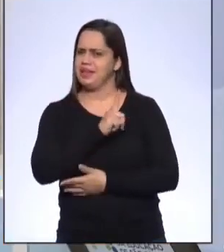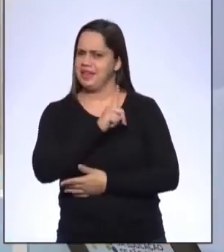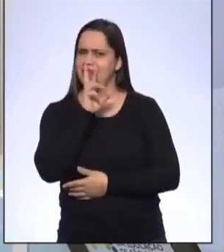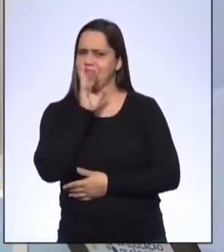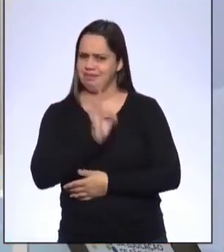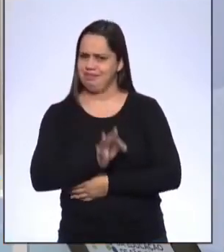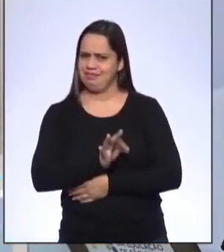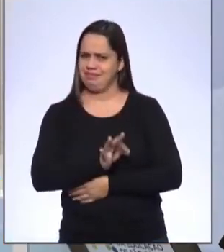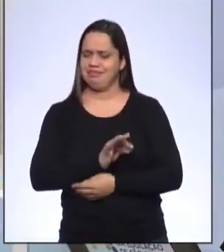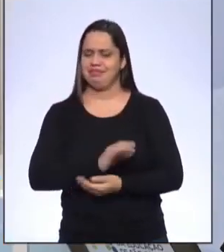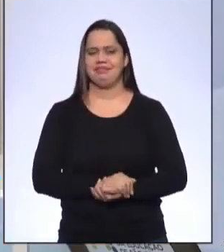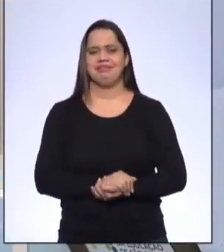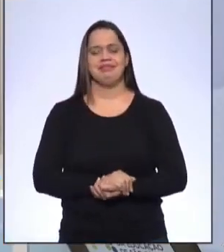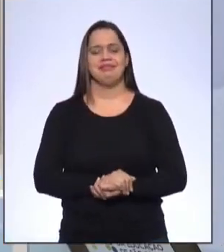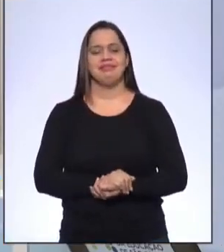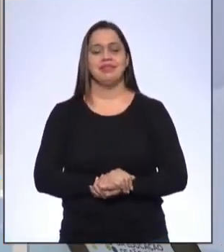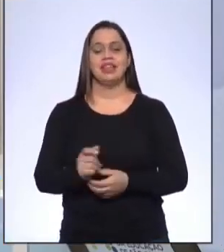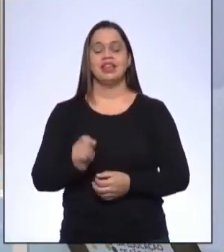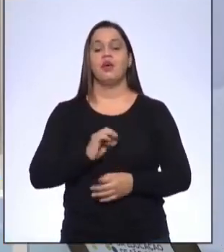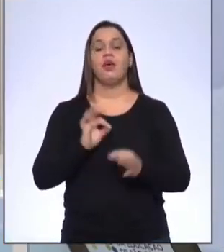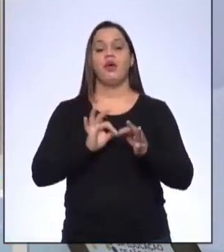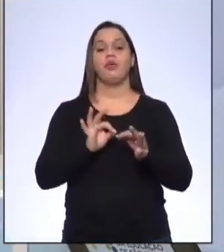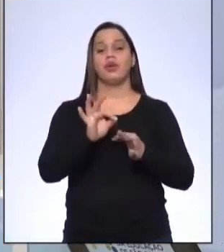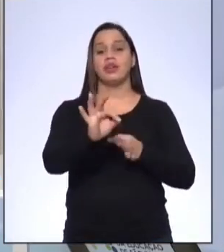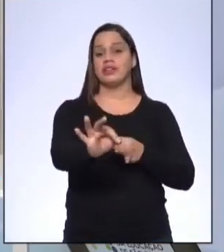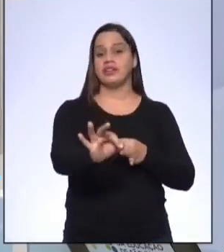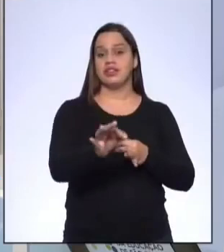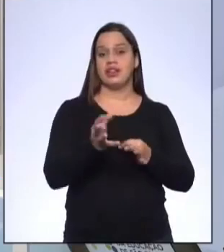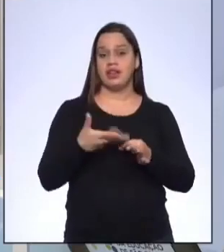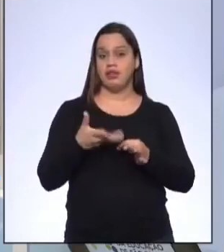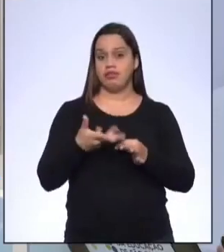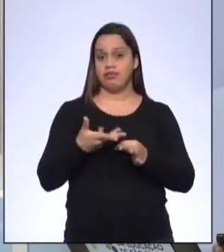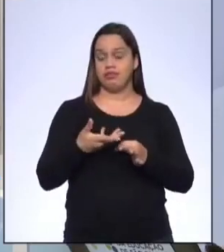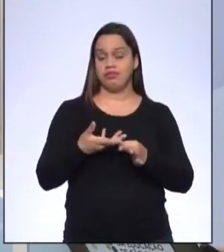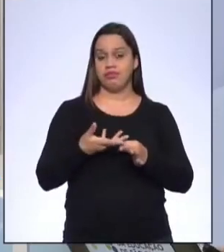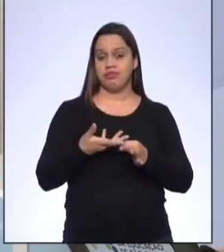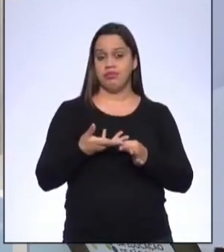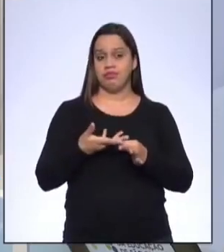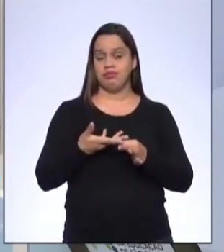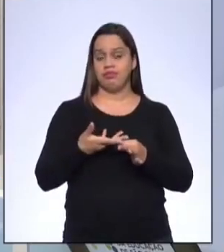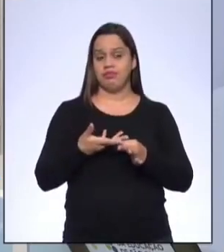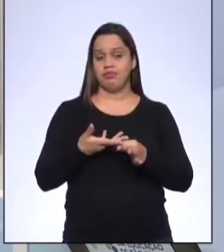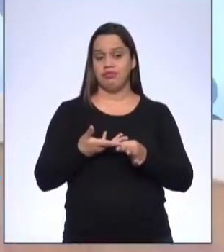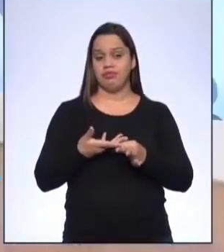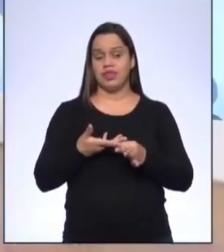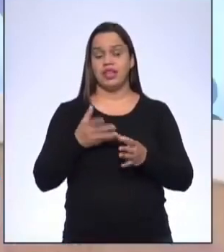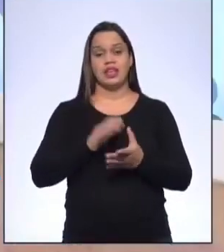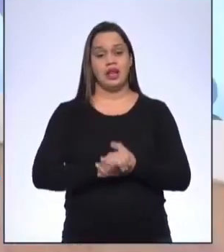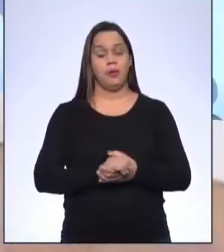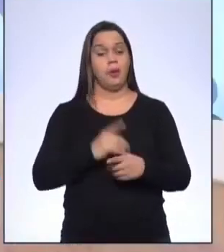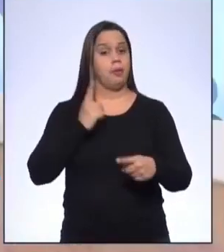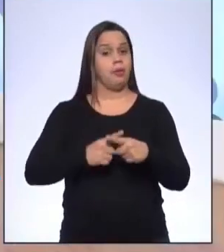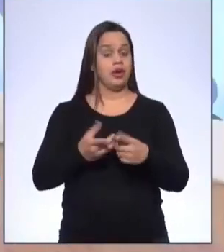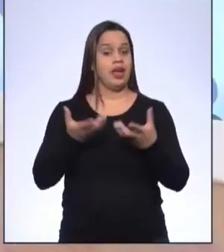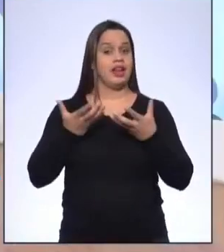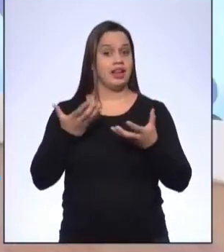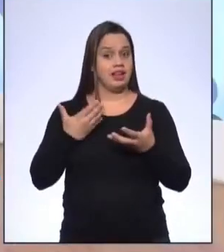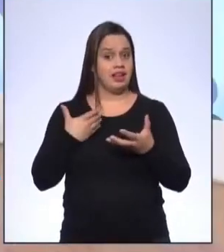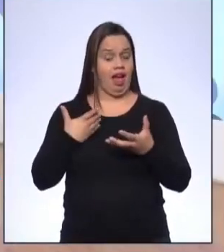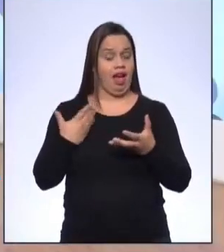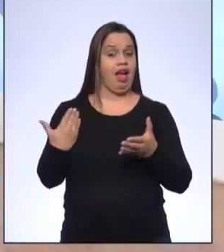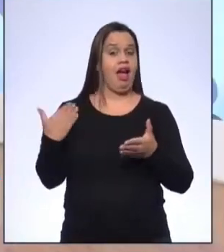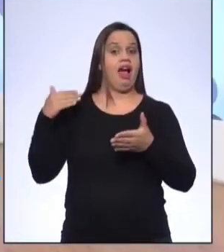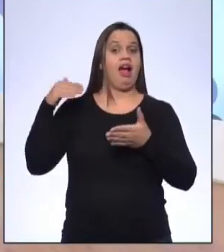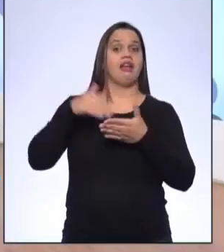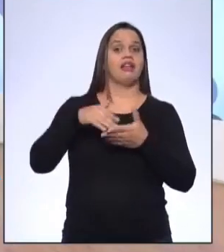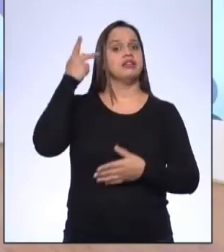foi a distância percorrida? 200 quilômetros, é isso? Então, como ele quer ir até São Paulo,